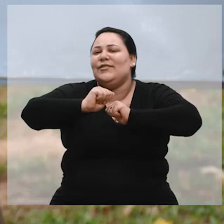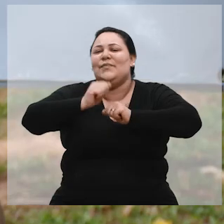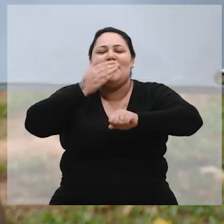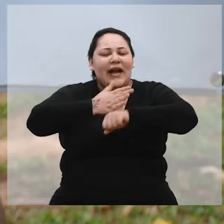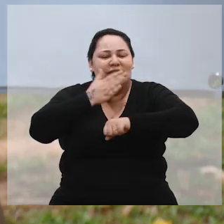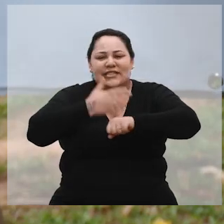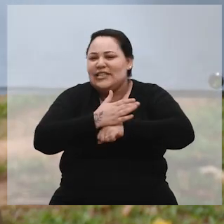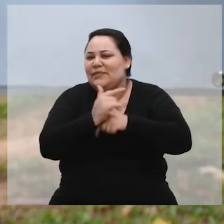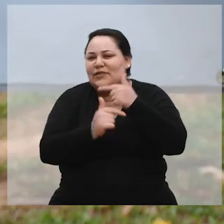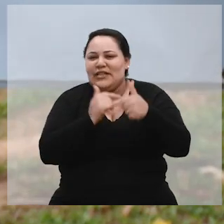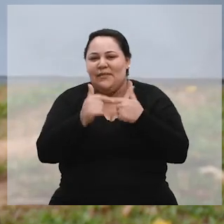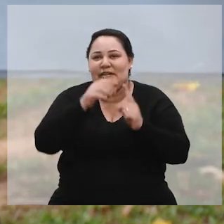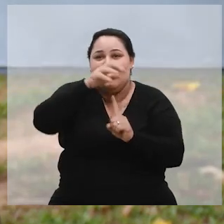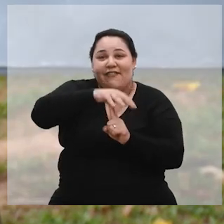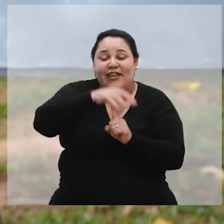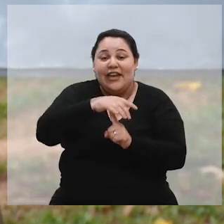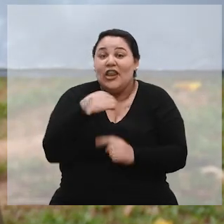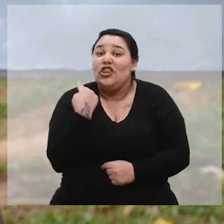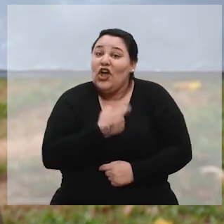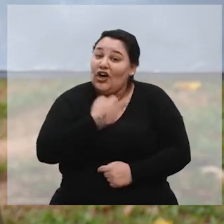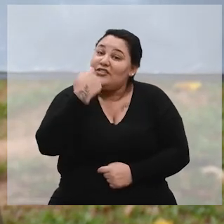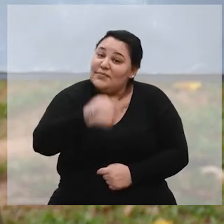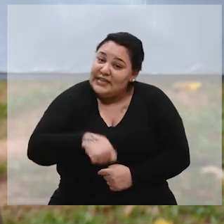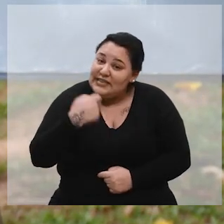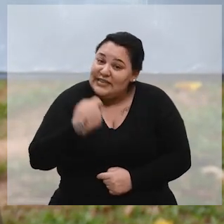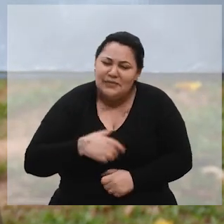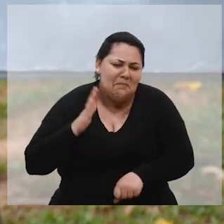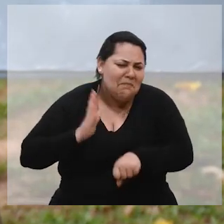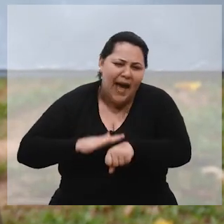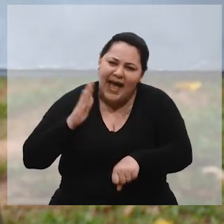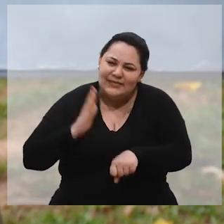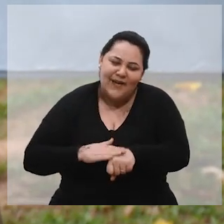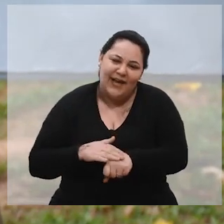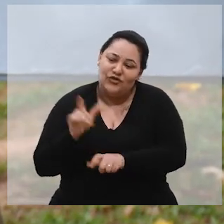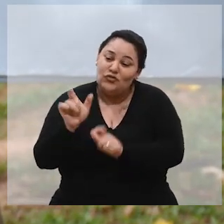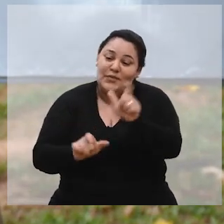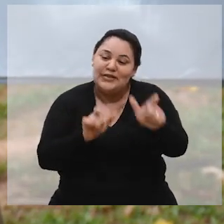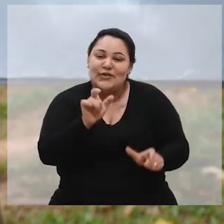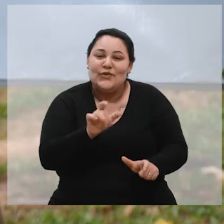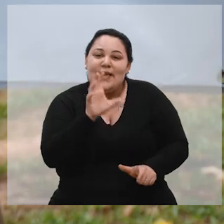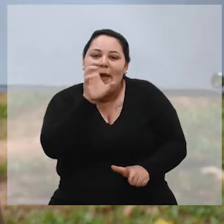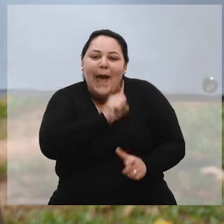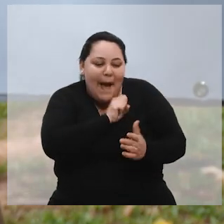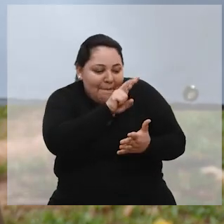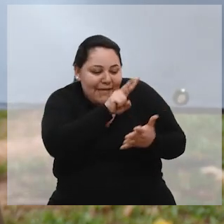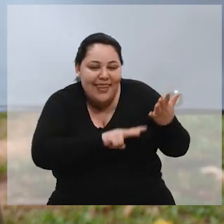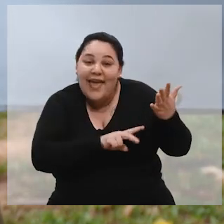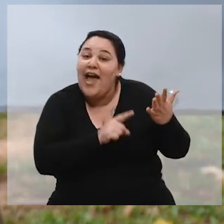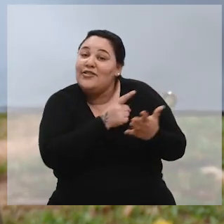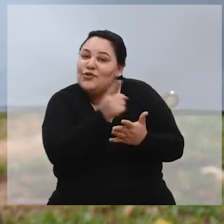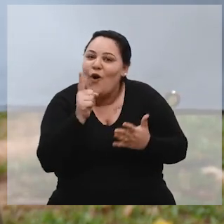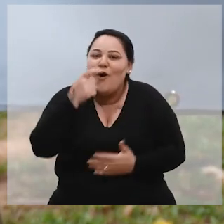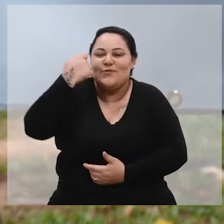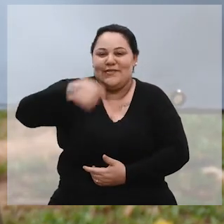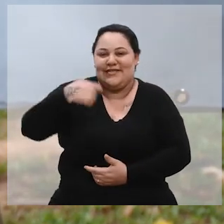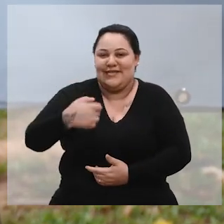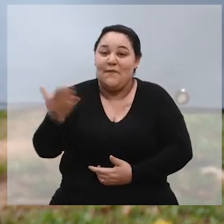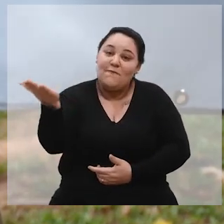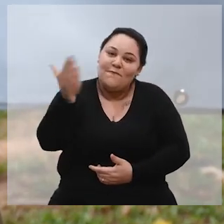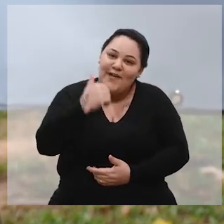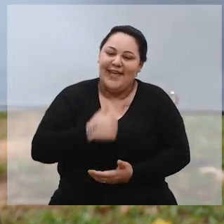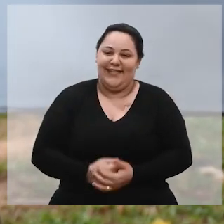da feira. Nós precisamos cada vez mais de leitores. Precisamos que vocês